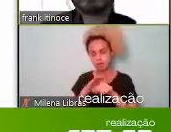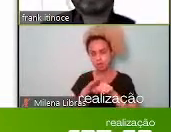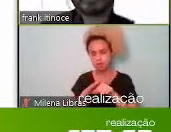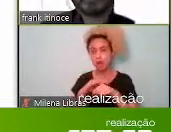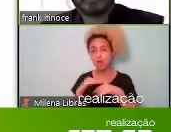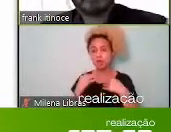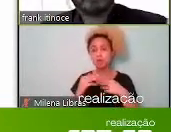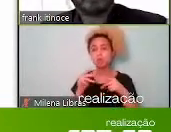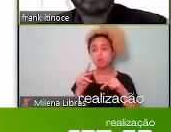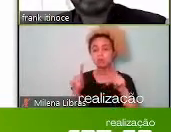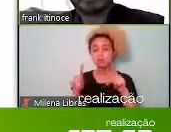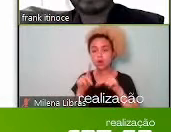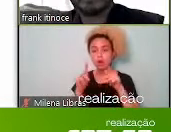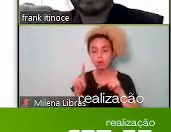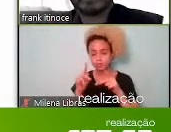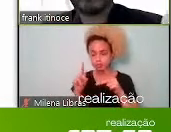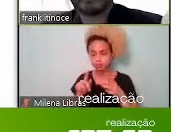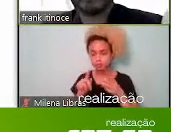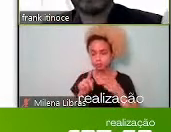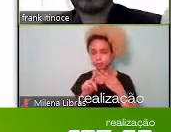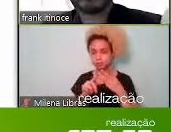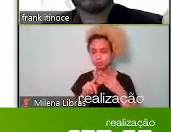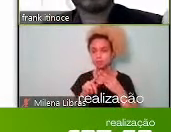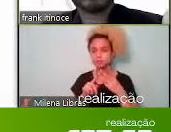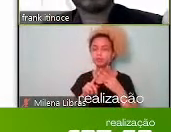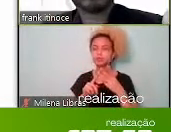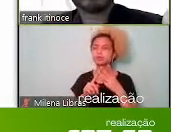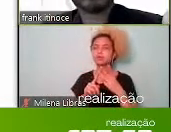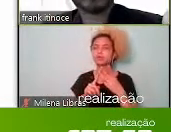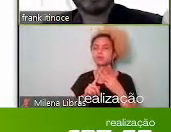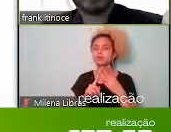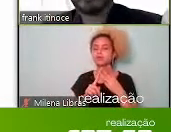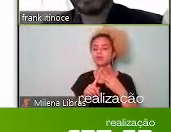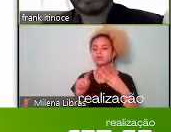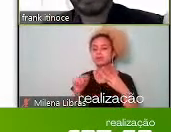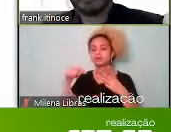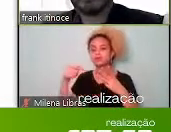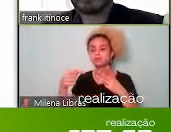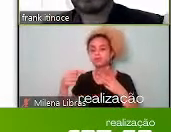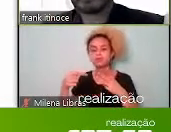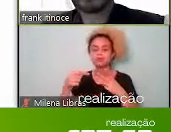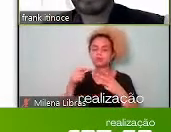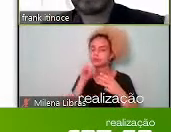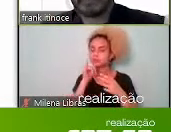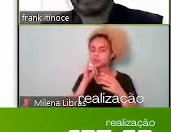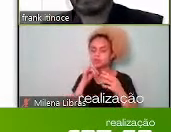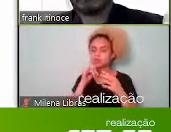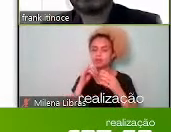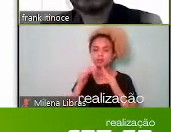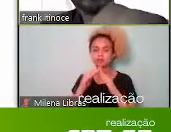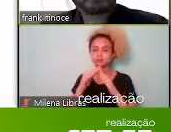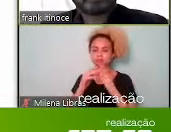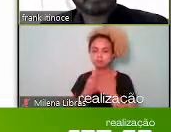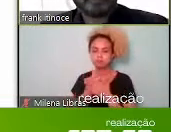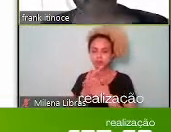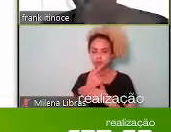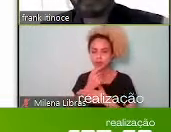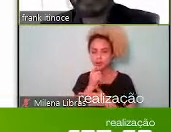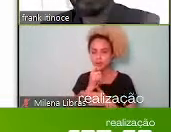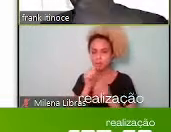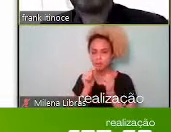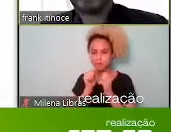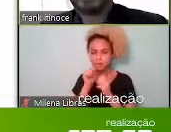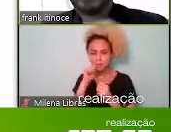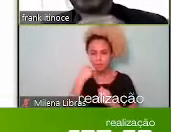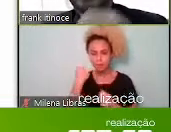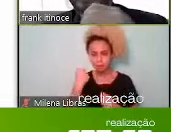shopping e depois entrava uma padaria de 200 metros quadrados.